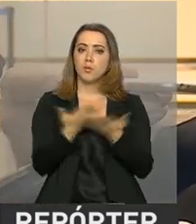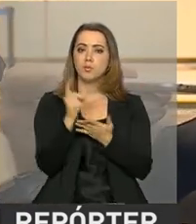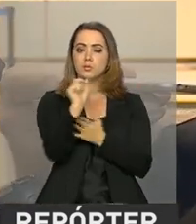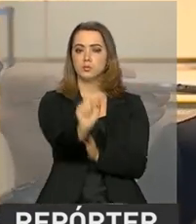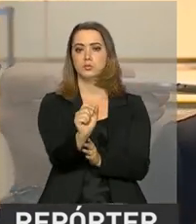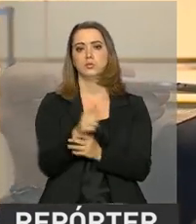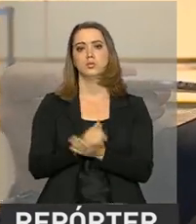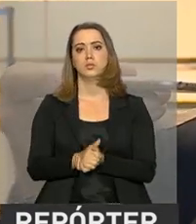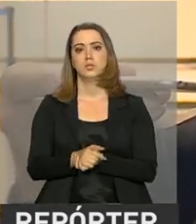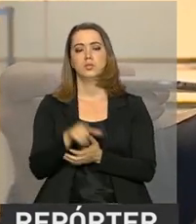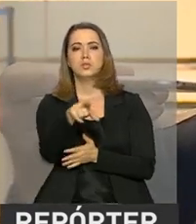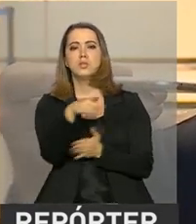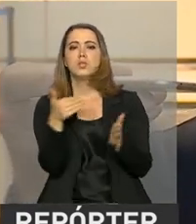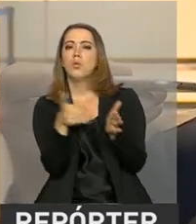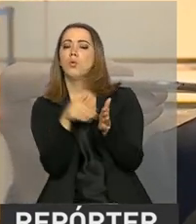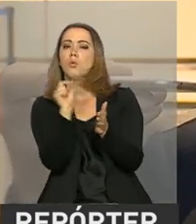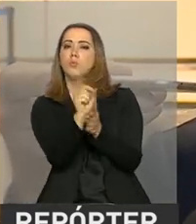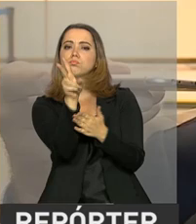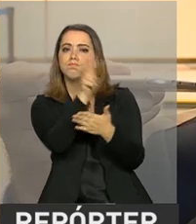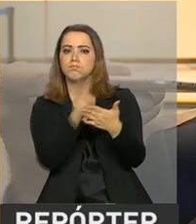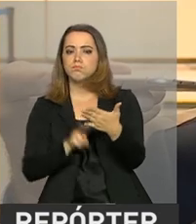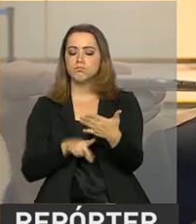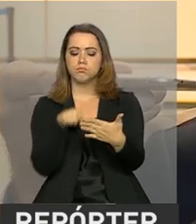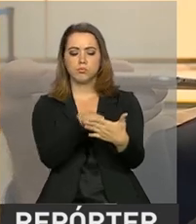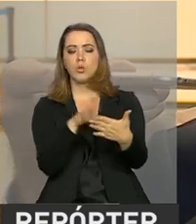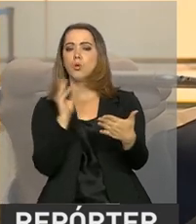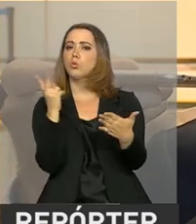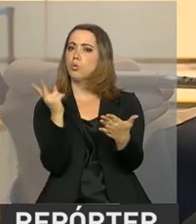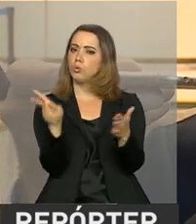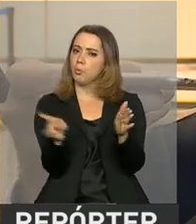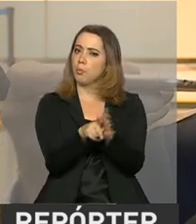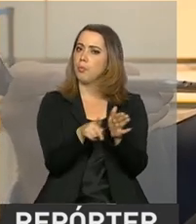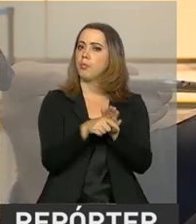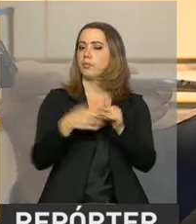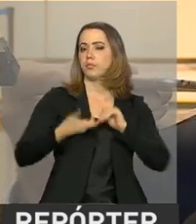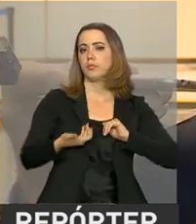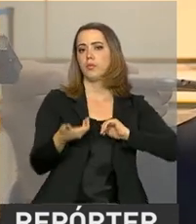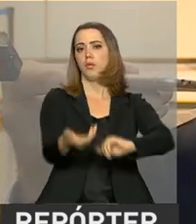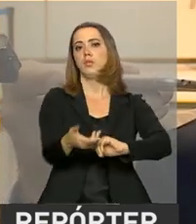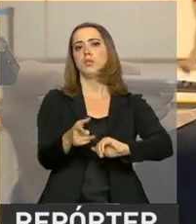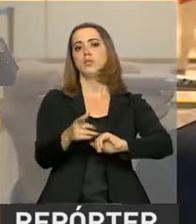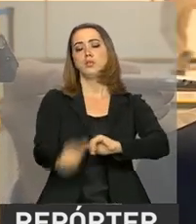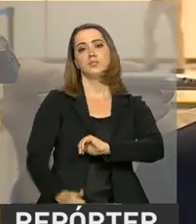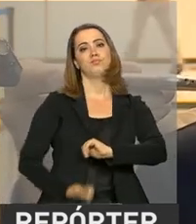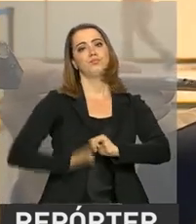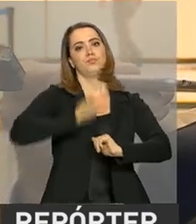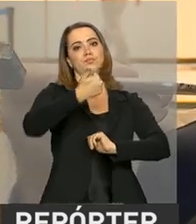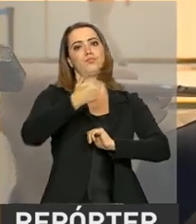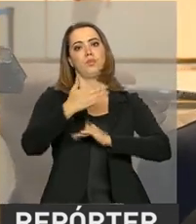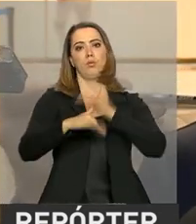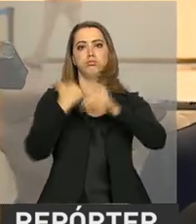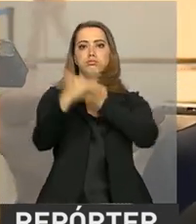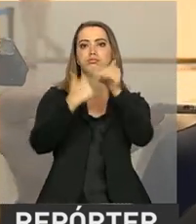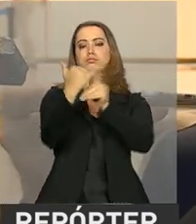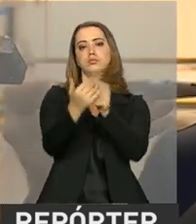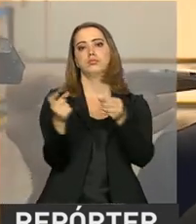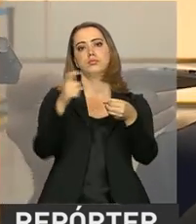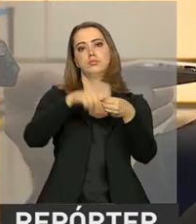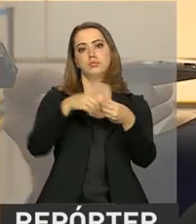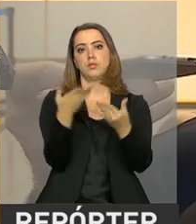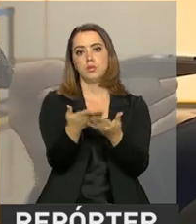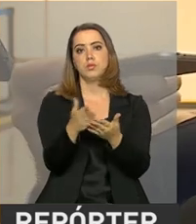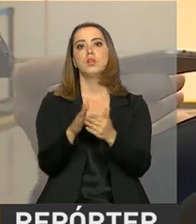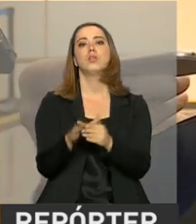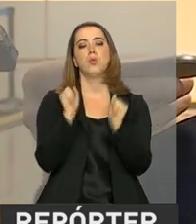hoje em última análise do próprio congresso é viabilizar a volta do ento econômico